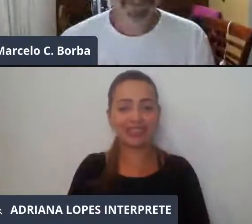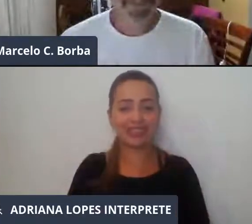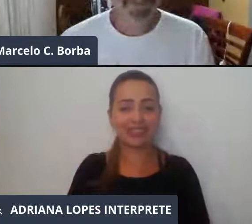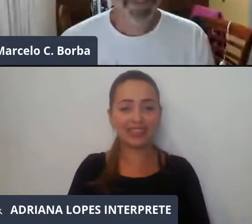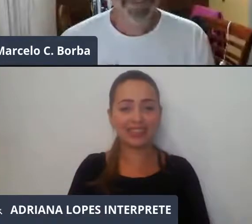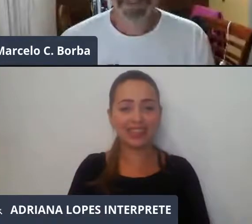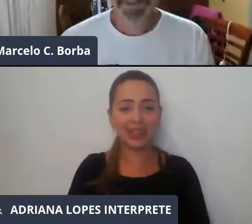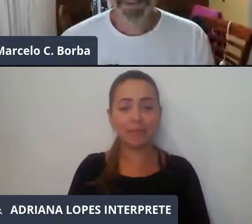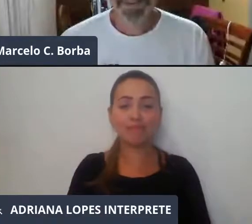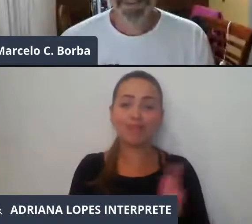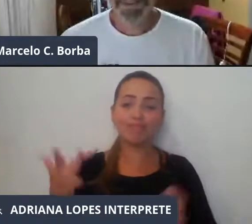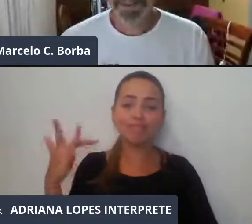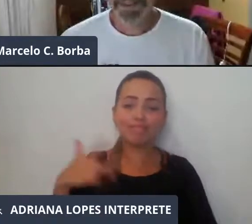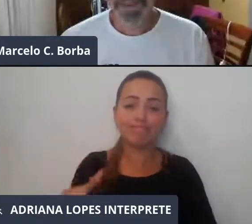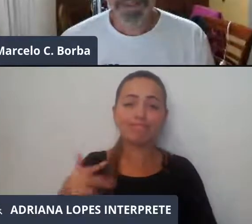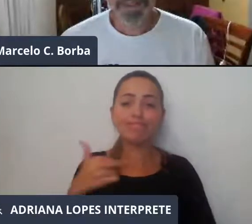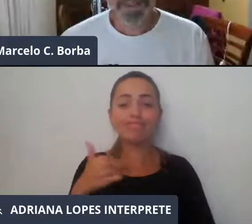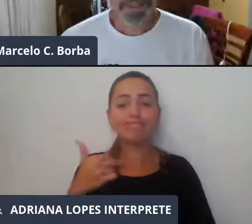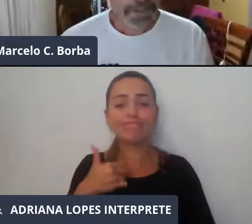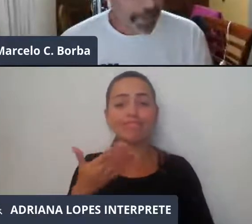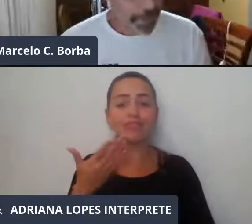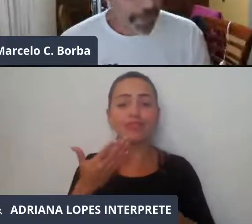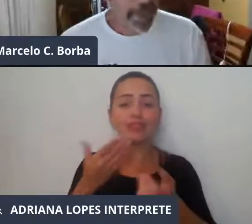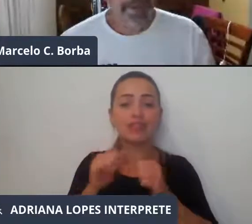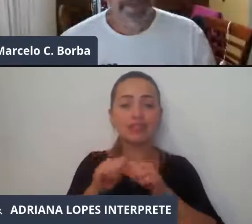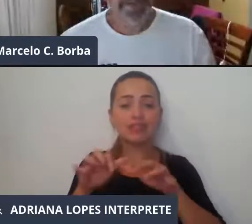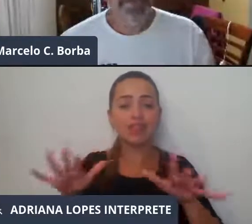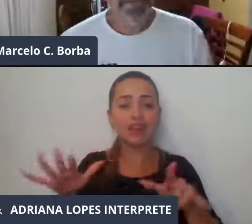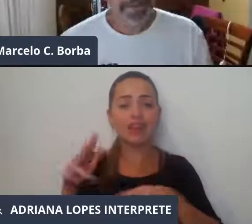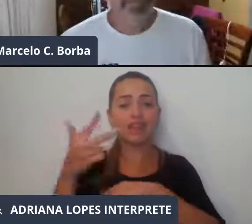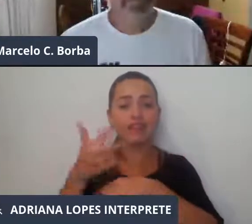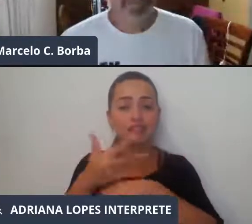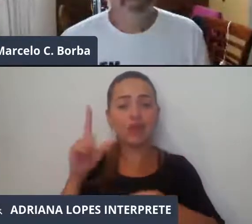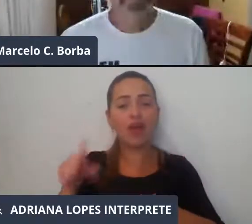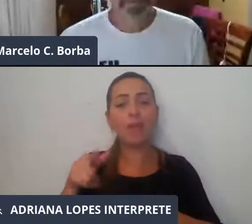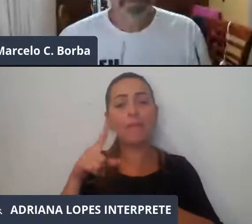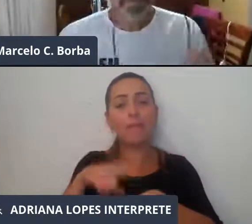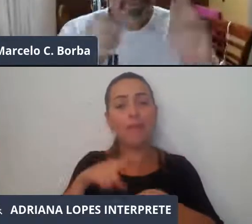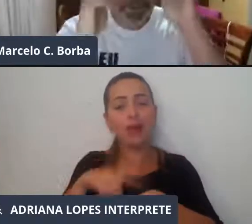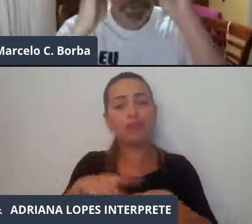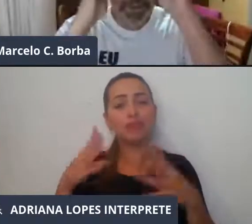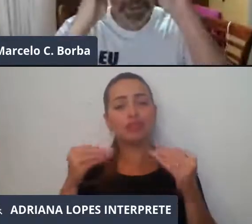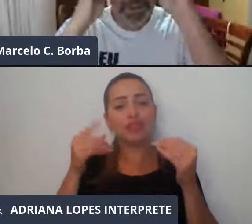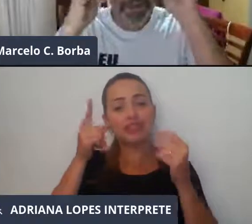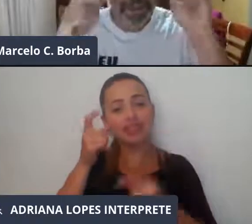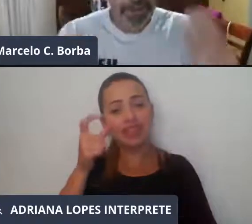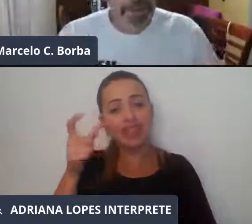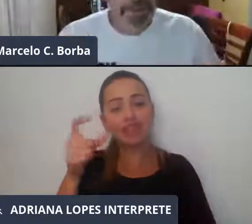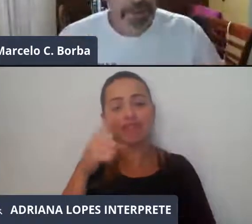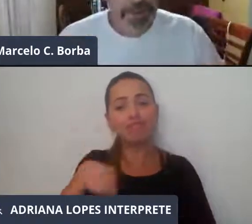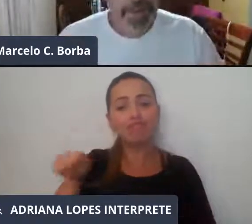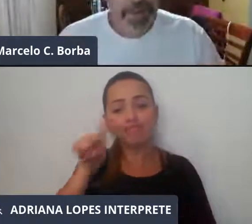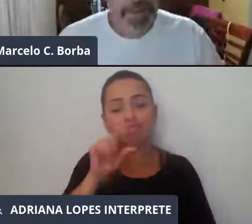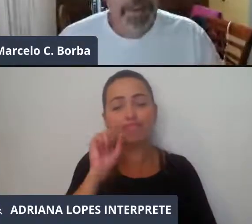pena mesmo não ter podido compartilhar alguns vídeos, porque esse seria um momento muito interessante mesmo de você